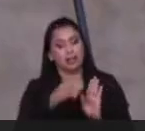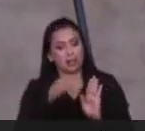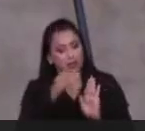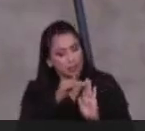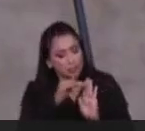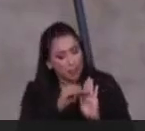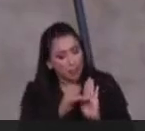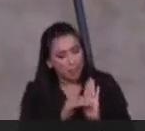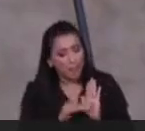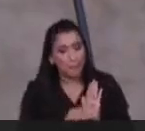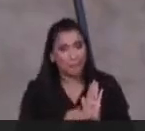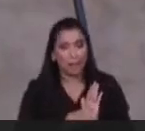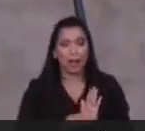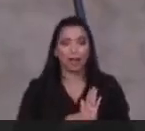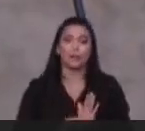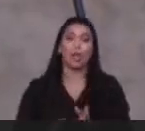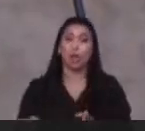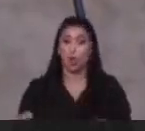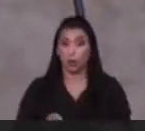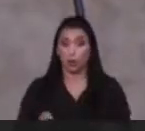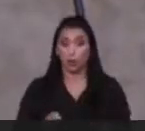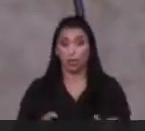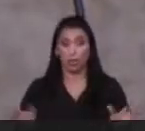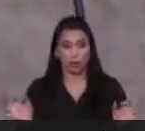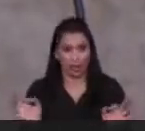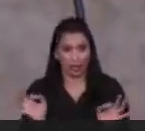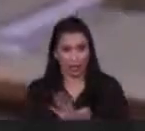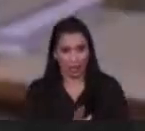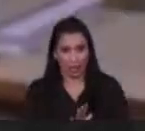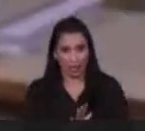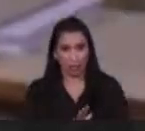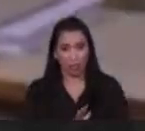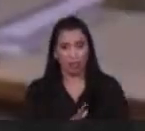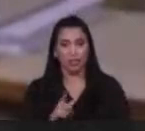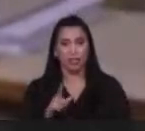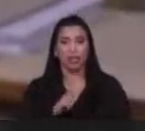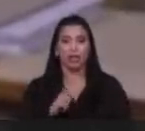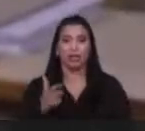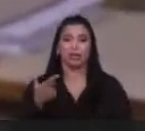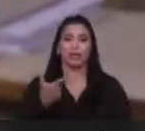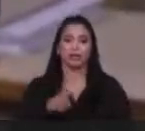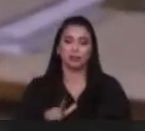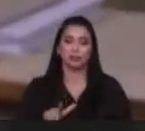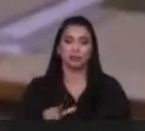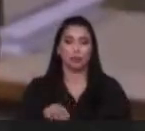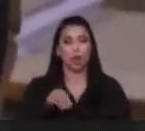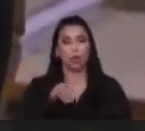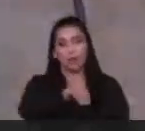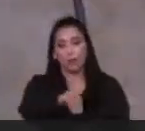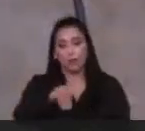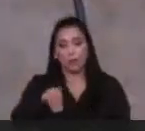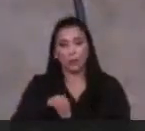A cada ciclo que se fecha, mexem-se as pedras no tabuleiro.